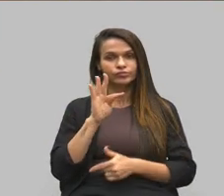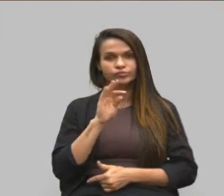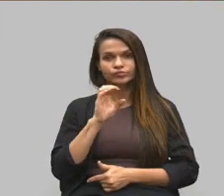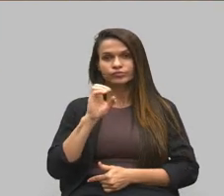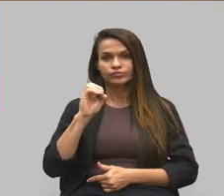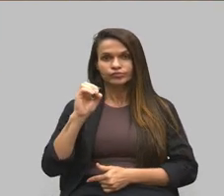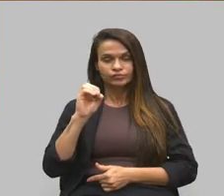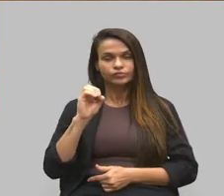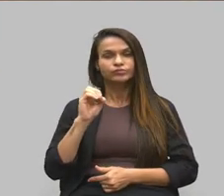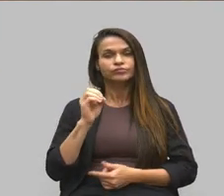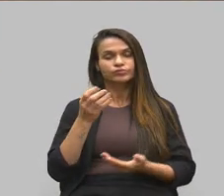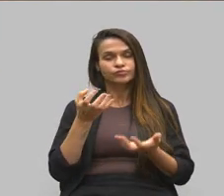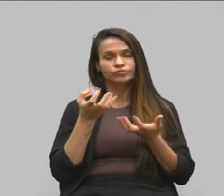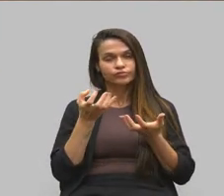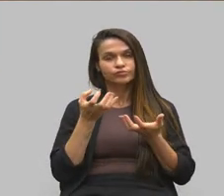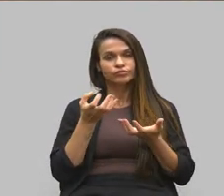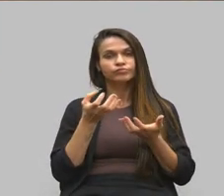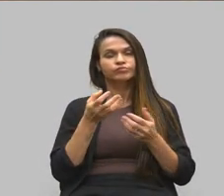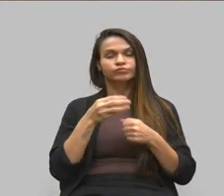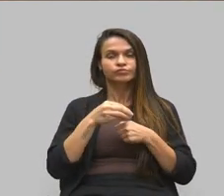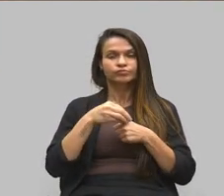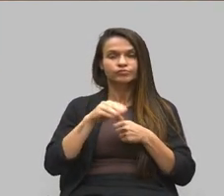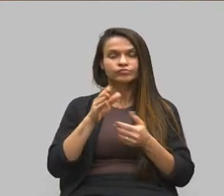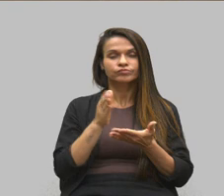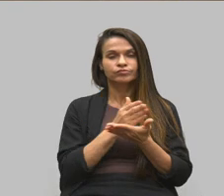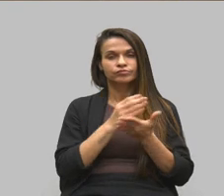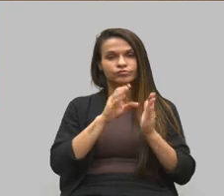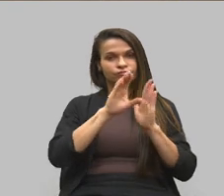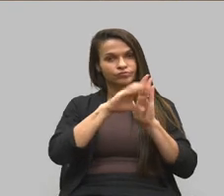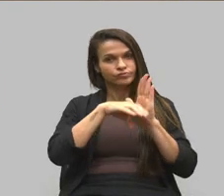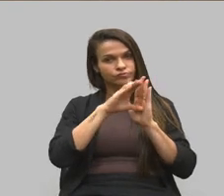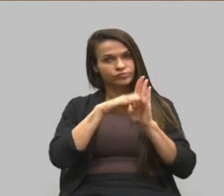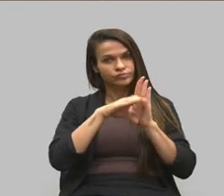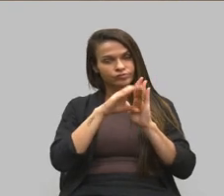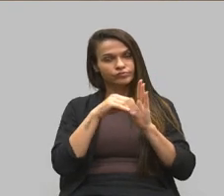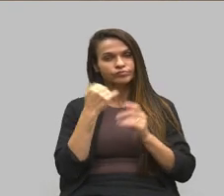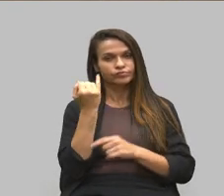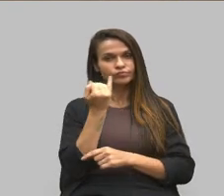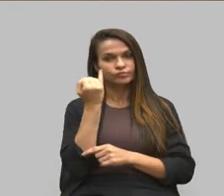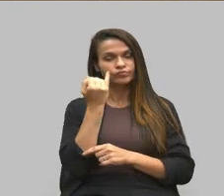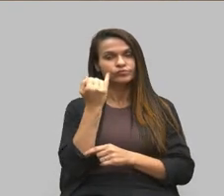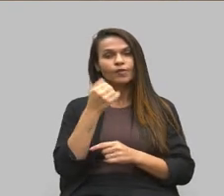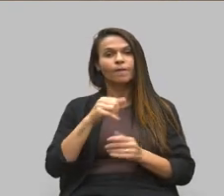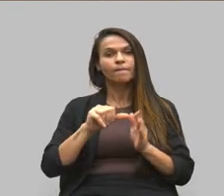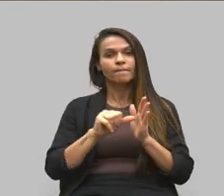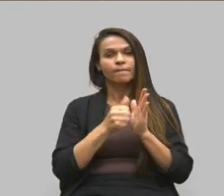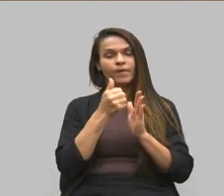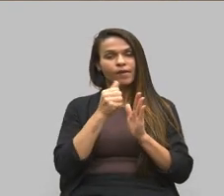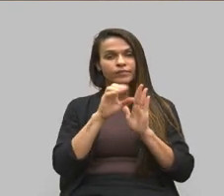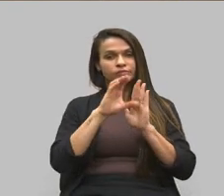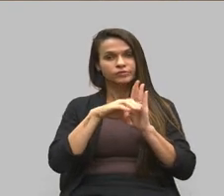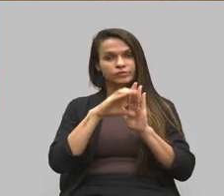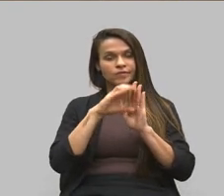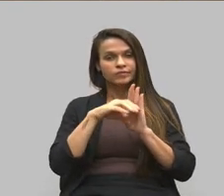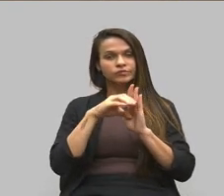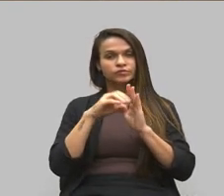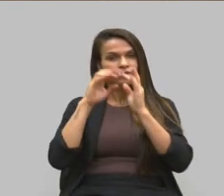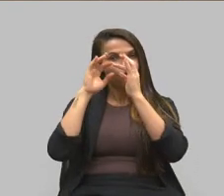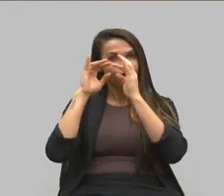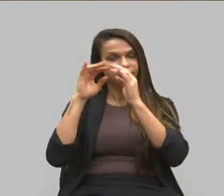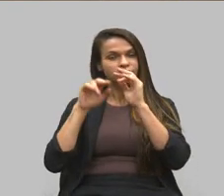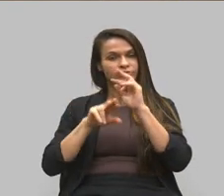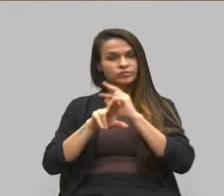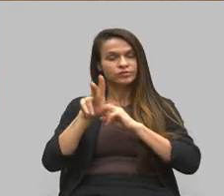premissas e alguns conceitos e fundamentais né primeiro deles o conceito de neurodiversidade a